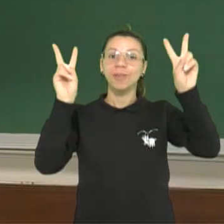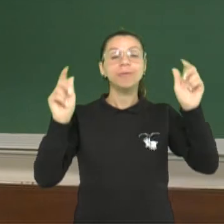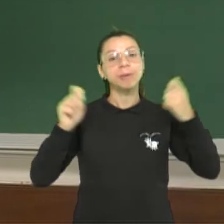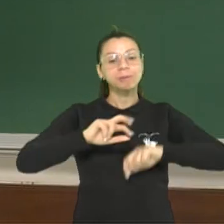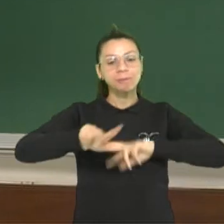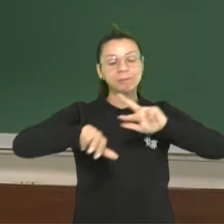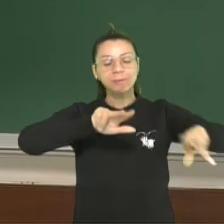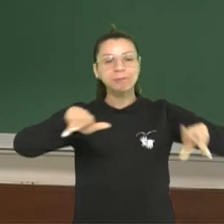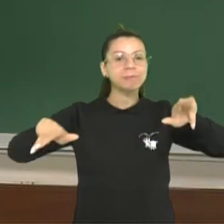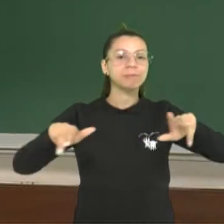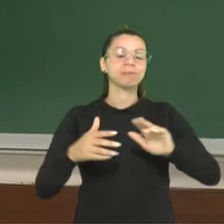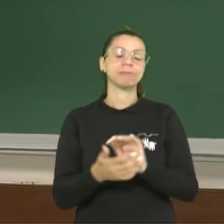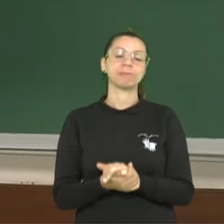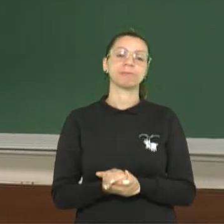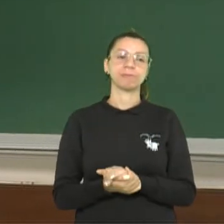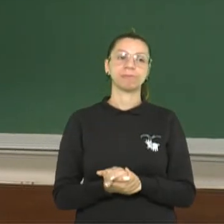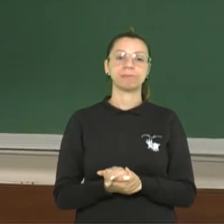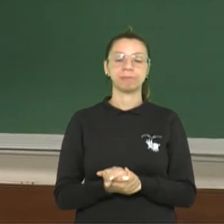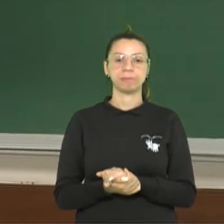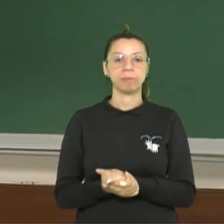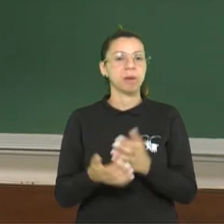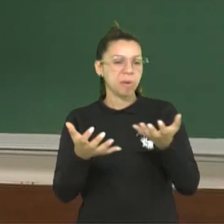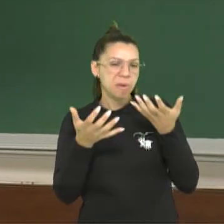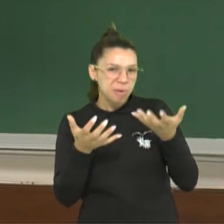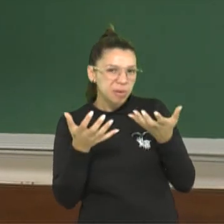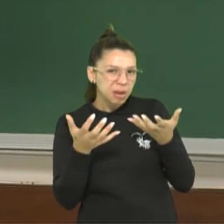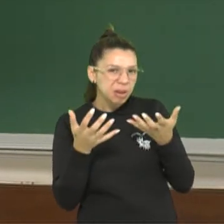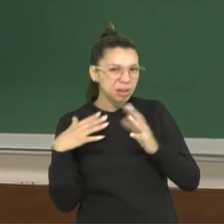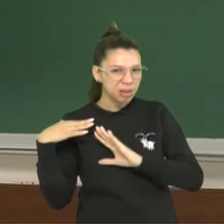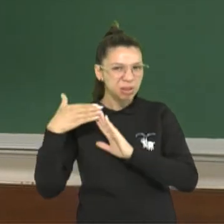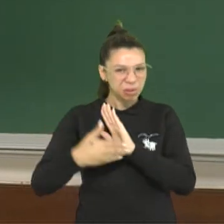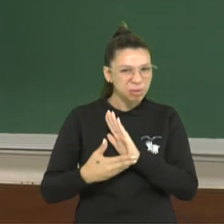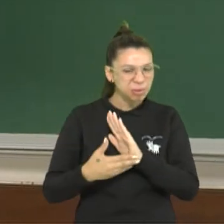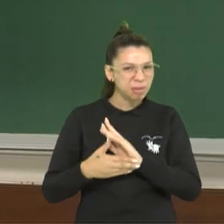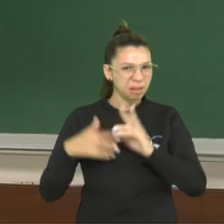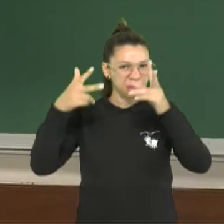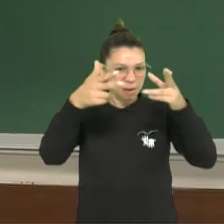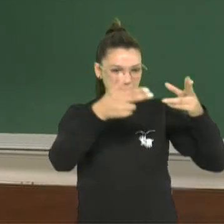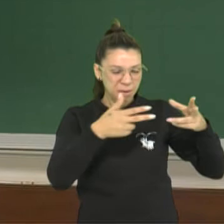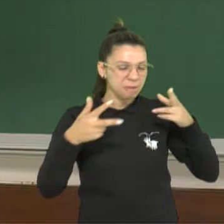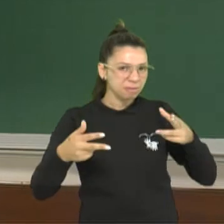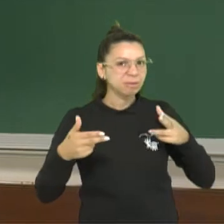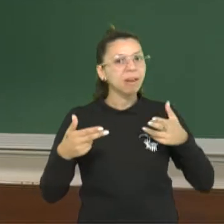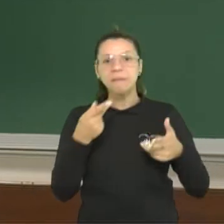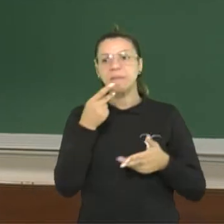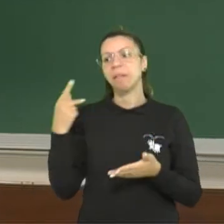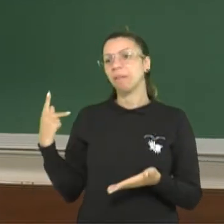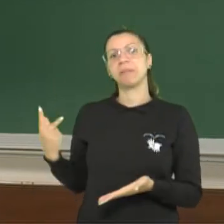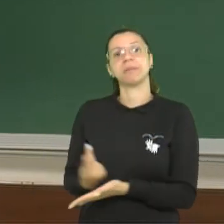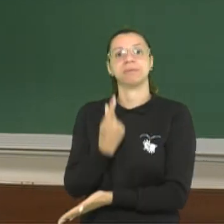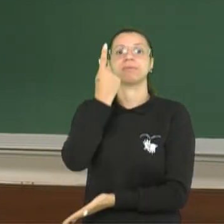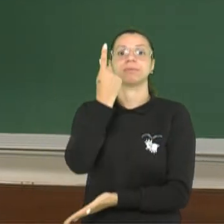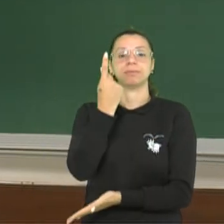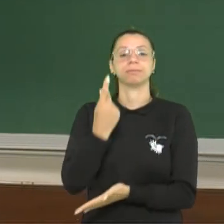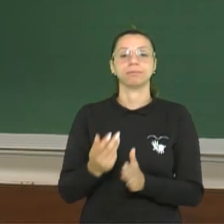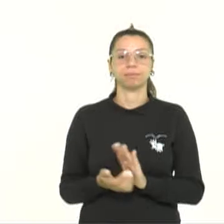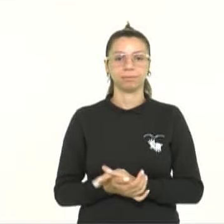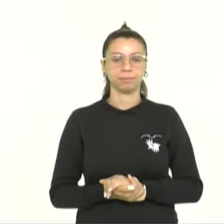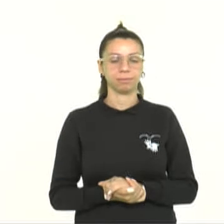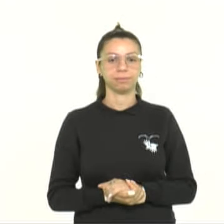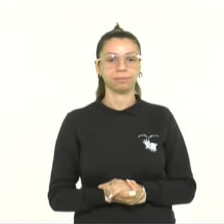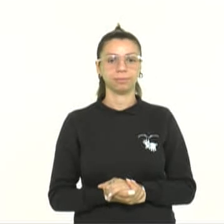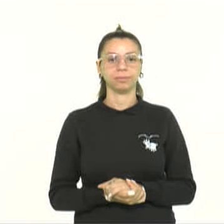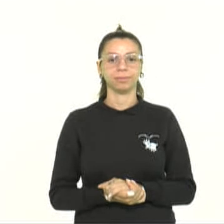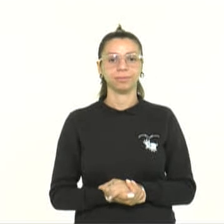Generalizar, tratar tudo como se fosse igual ou querer que tudo seja igual é um erro. É isso que a frase A nos diz. Mis amigos e